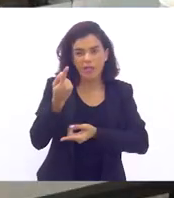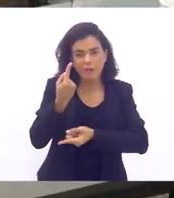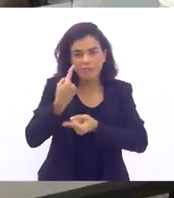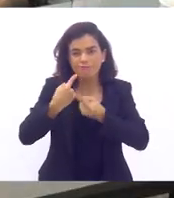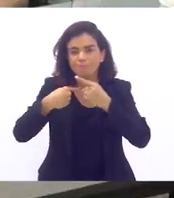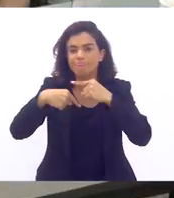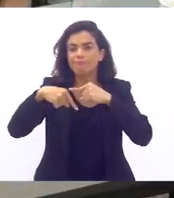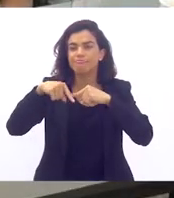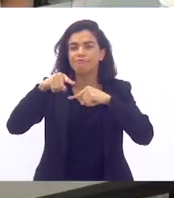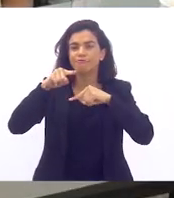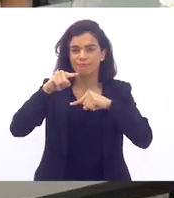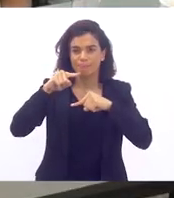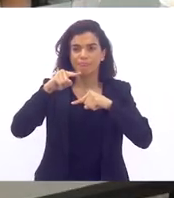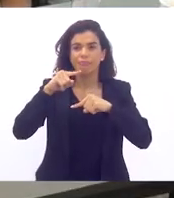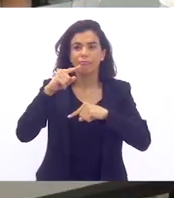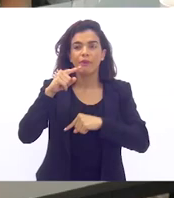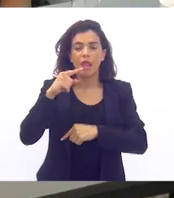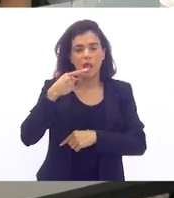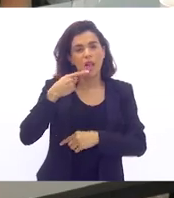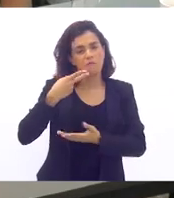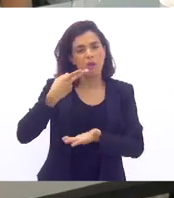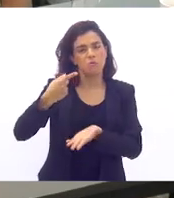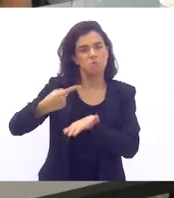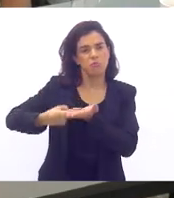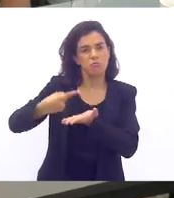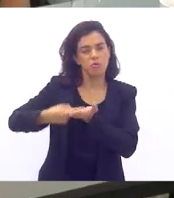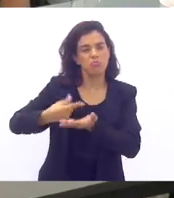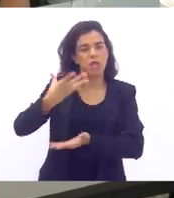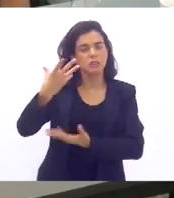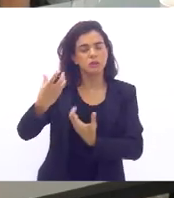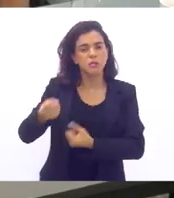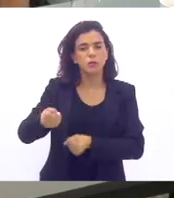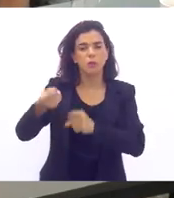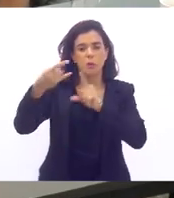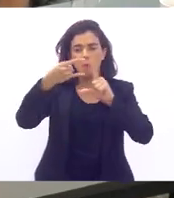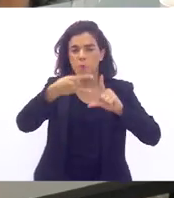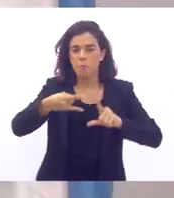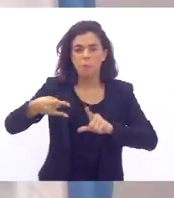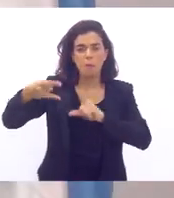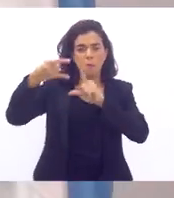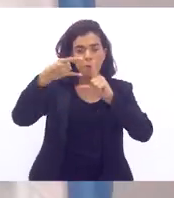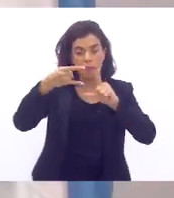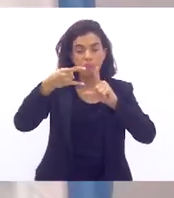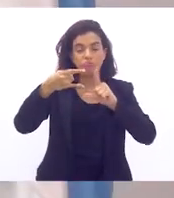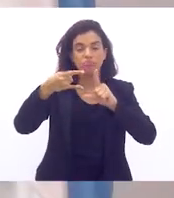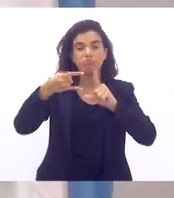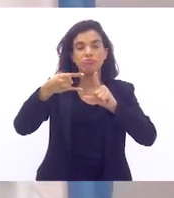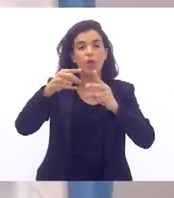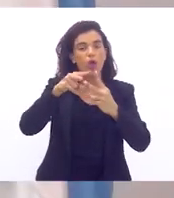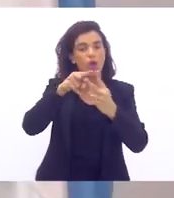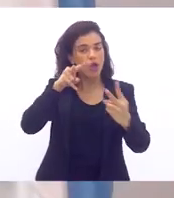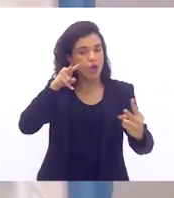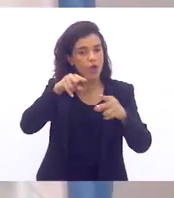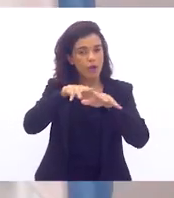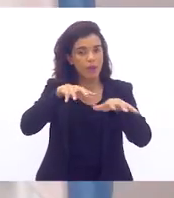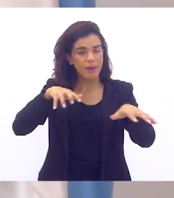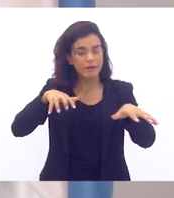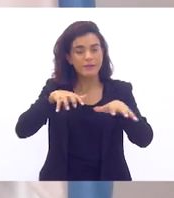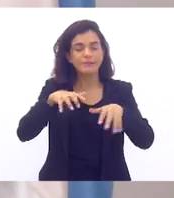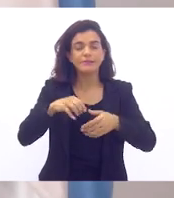saiu de uma internação ontem mas se comprometeu a entrar através da plataforma azul e está conosco aqui de forma online assim que ele